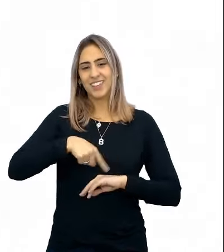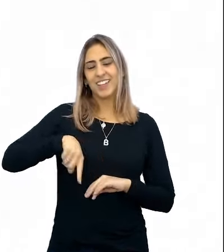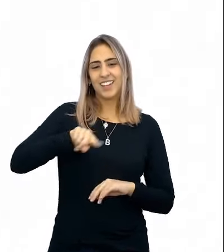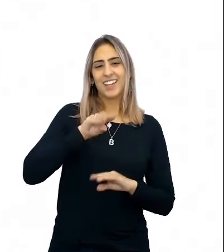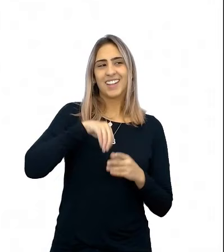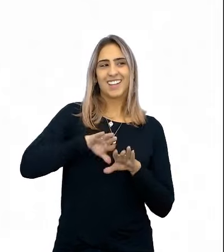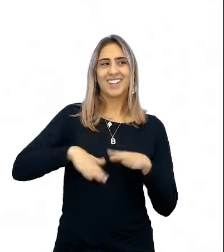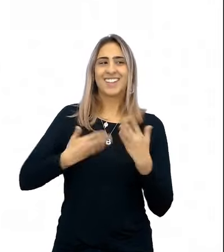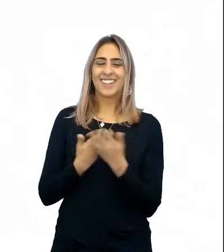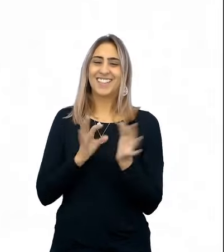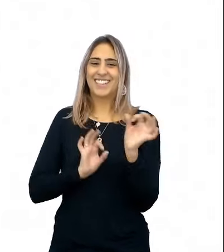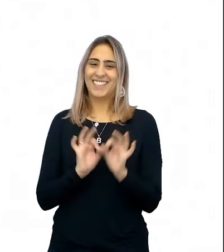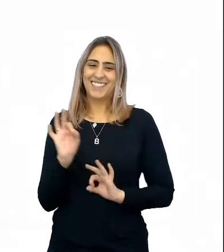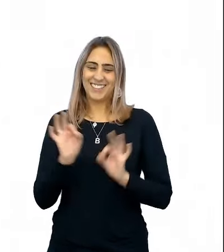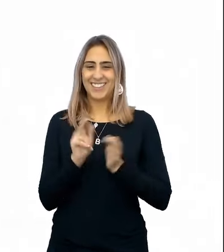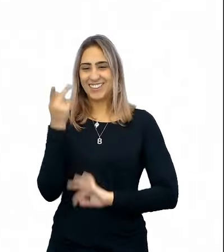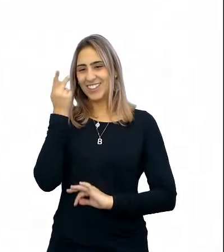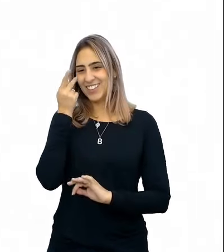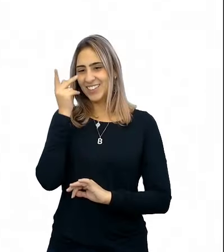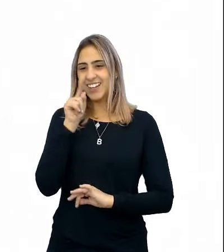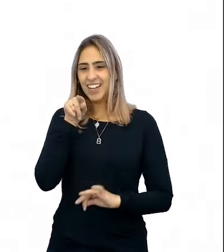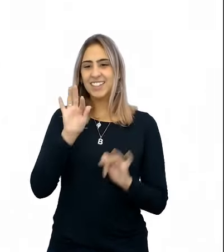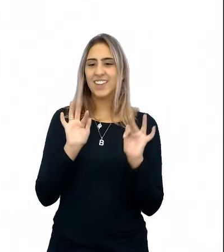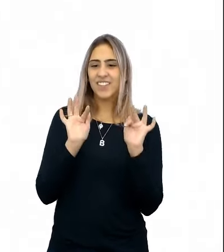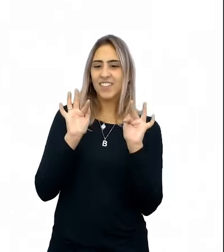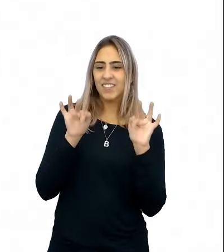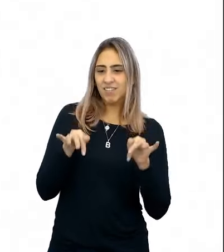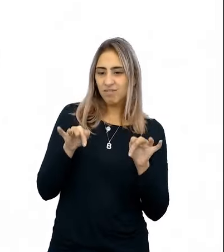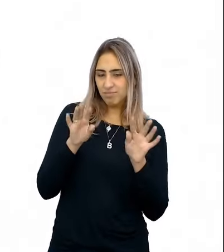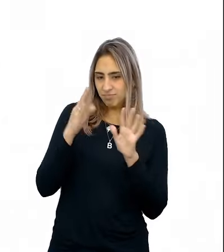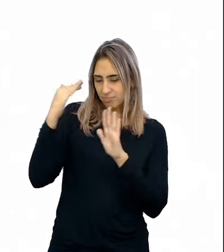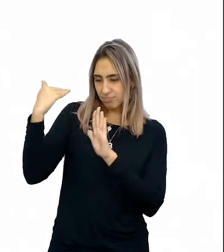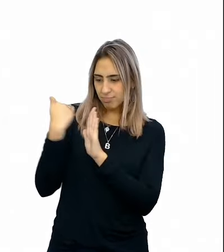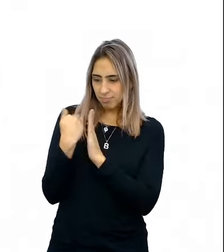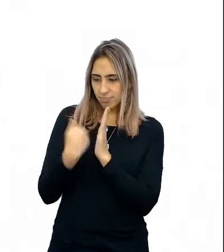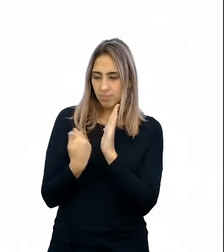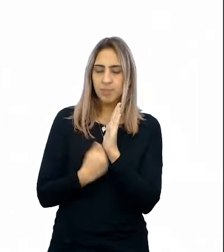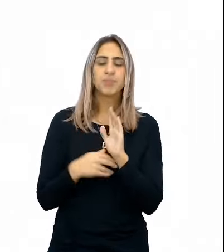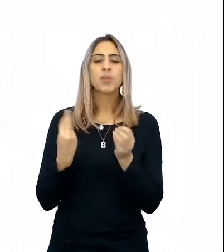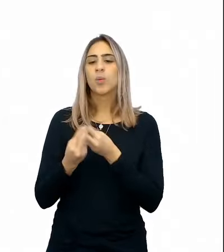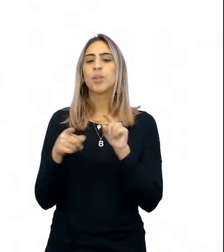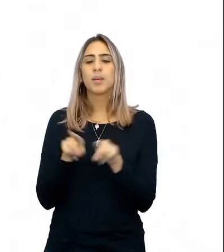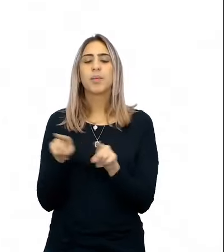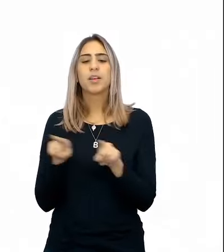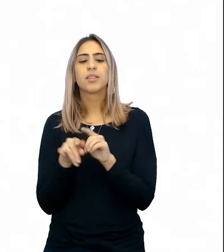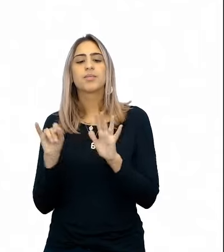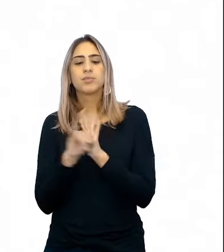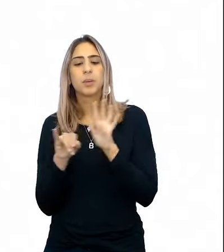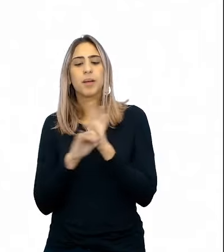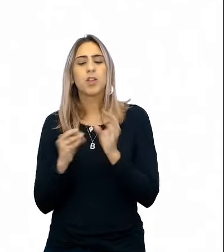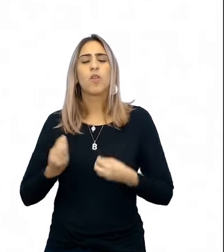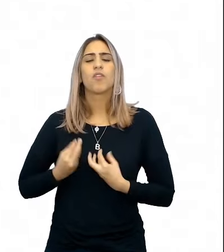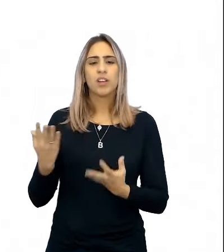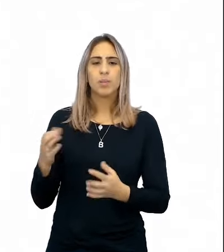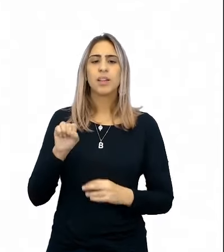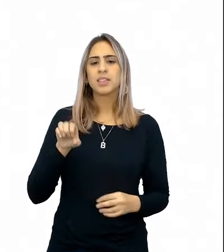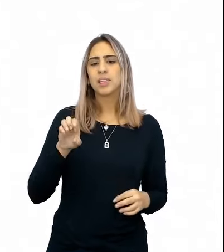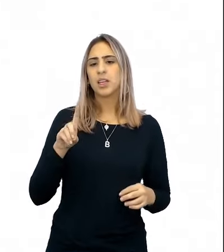sua escola organizaram para esta finalidade, como também os instrumentos oferecidos pela